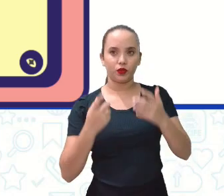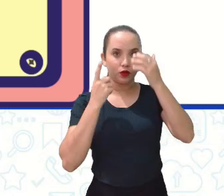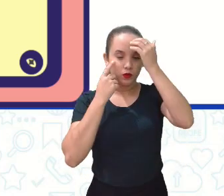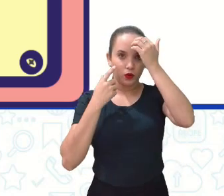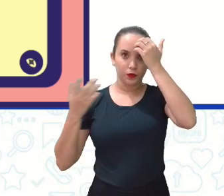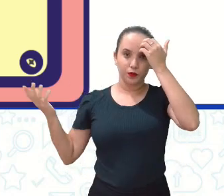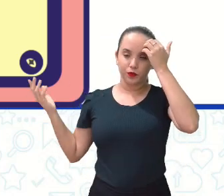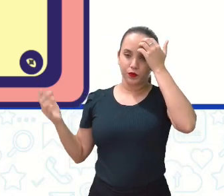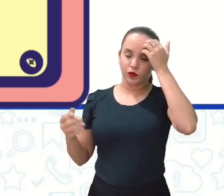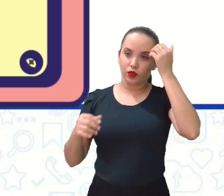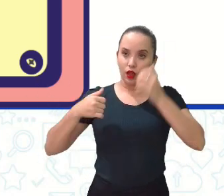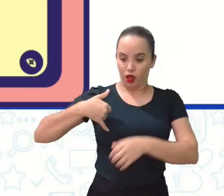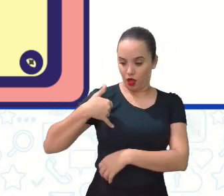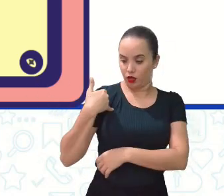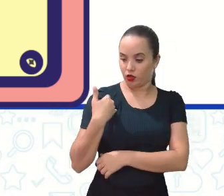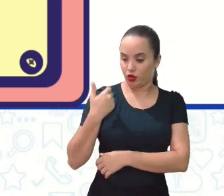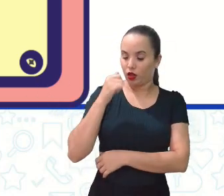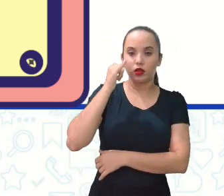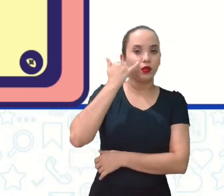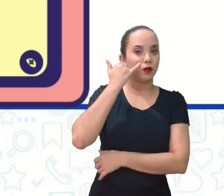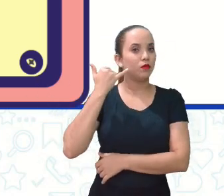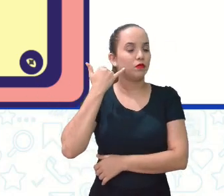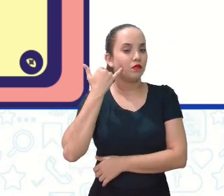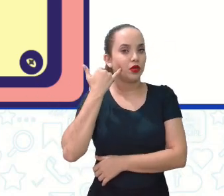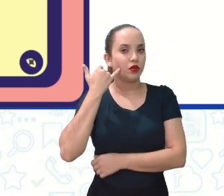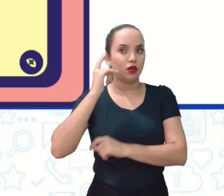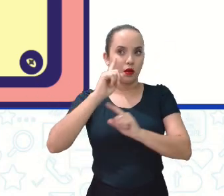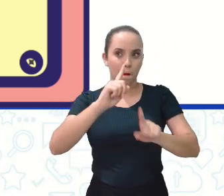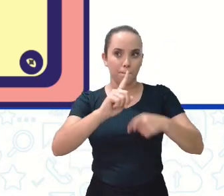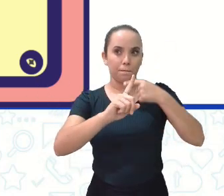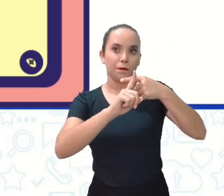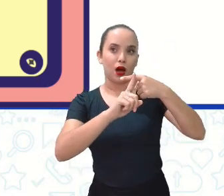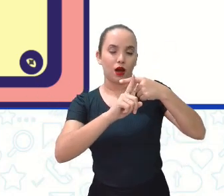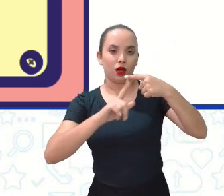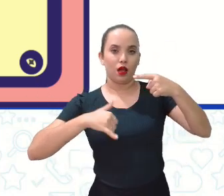Billy mais a idade de Bia é igual a 45. Se